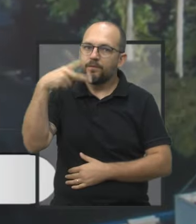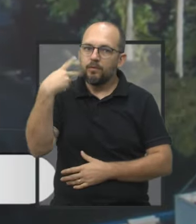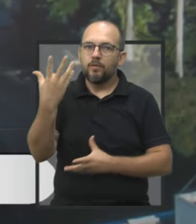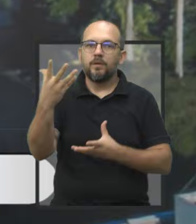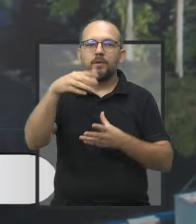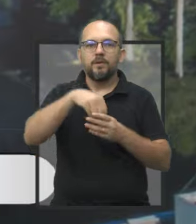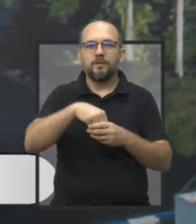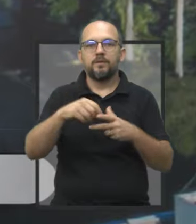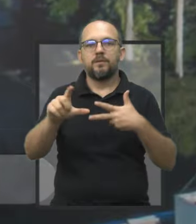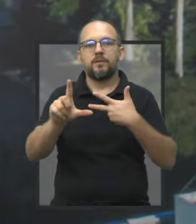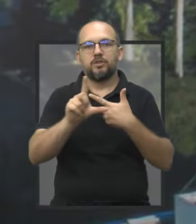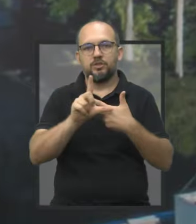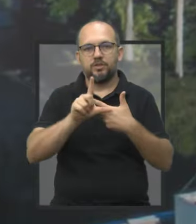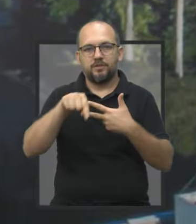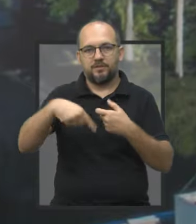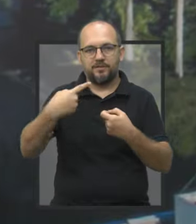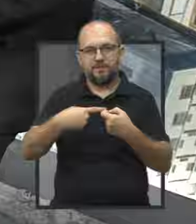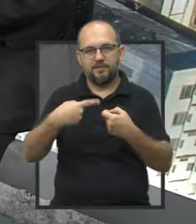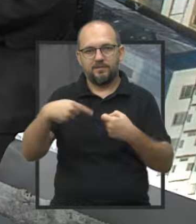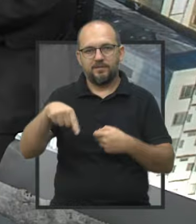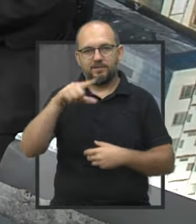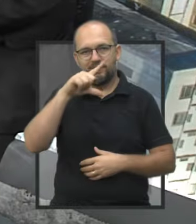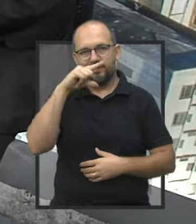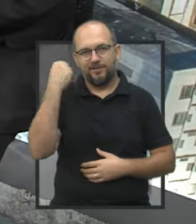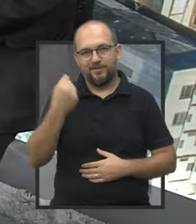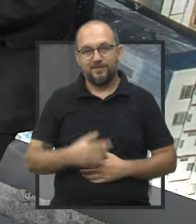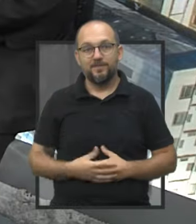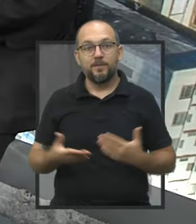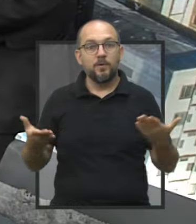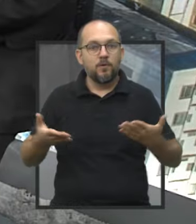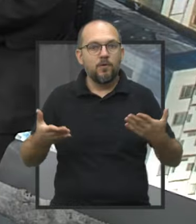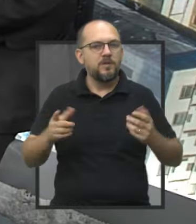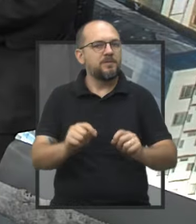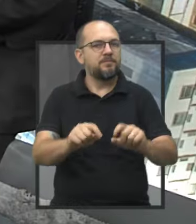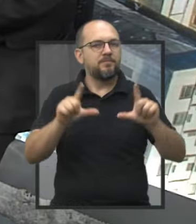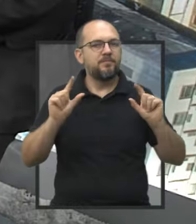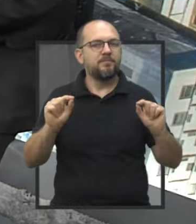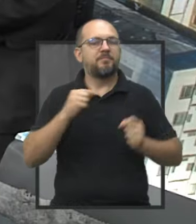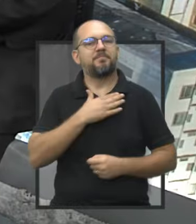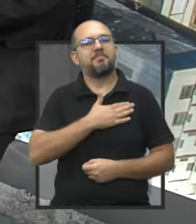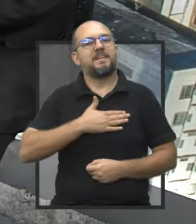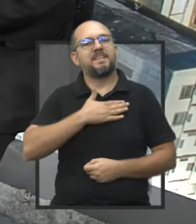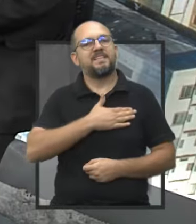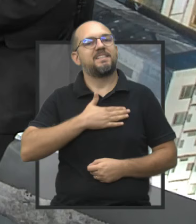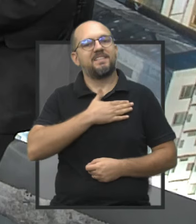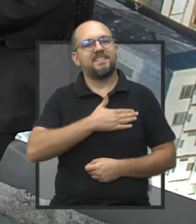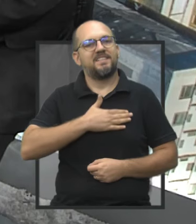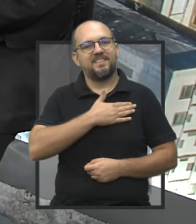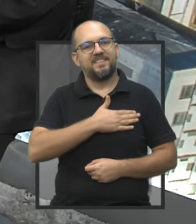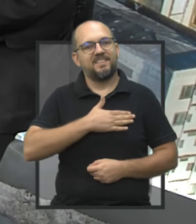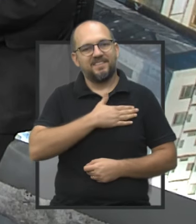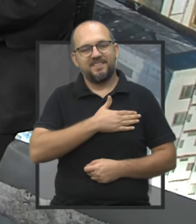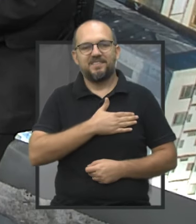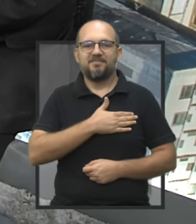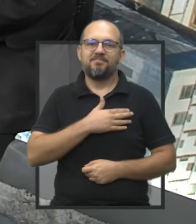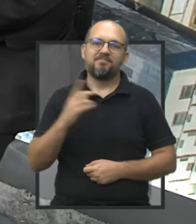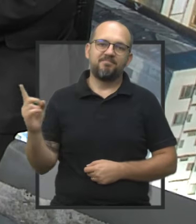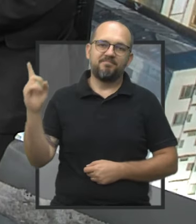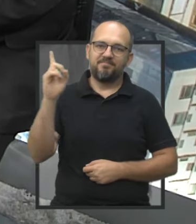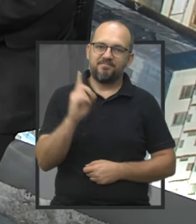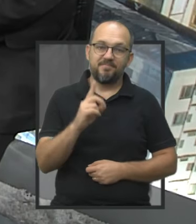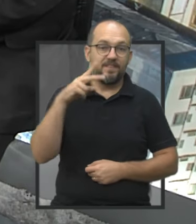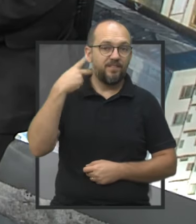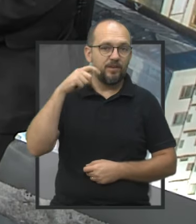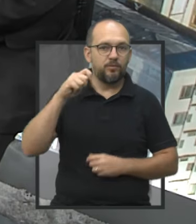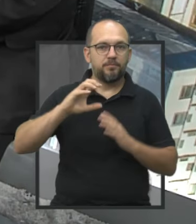que compõem o Legislativo Jauense. E no programa de hoje eu tenho o prazer em receber aqui no estúdio da TV Câmara o